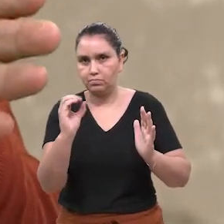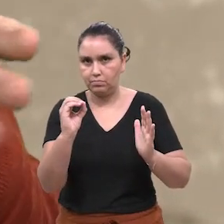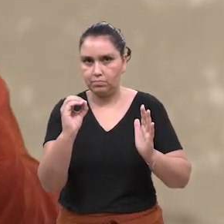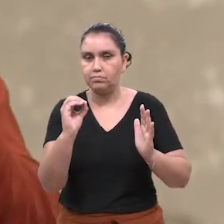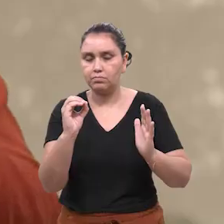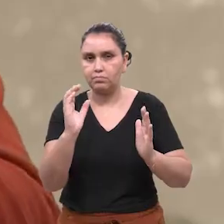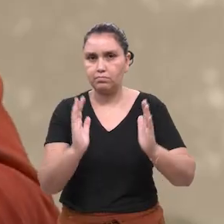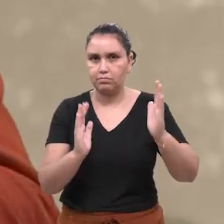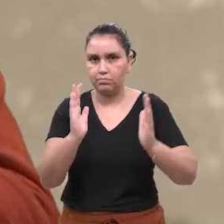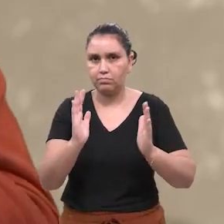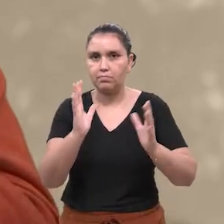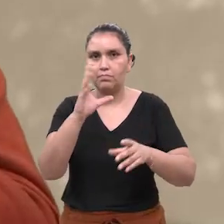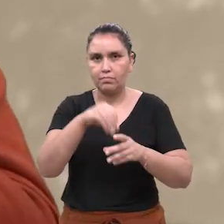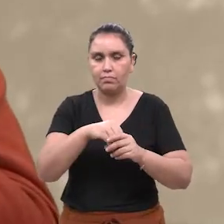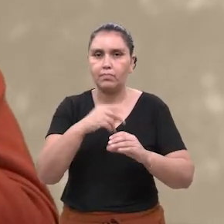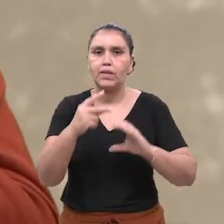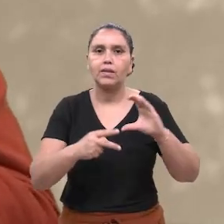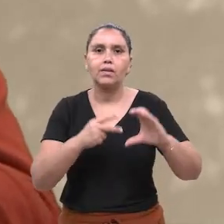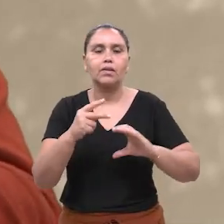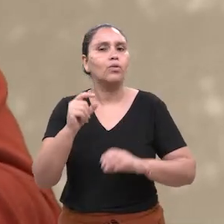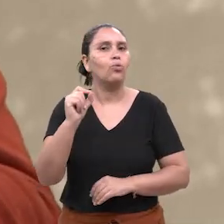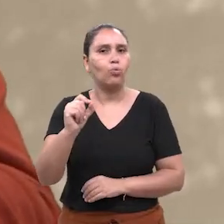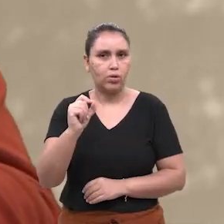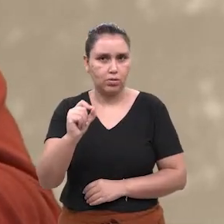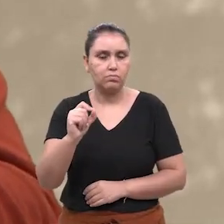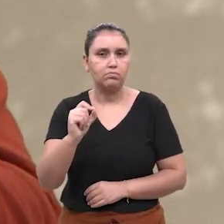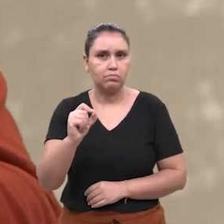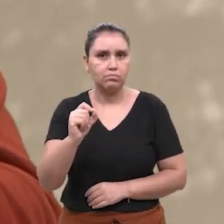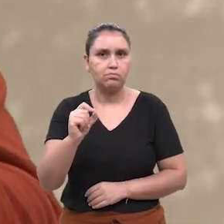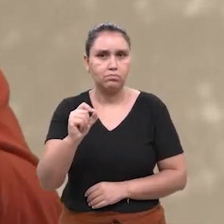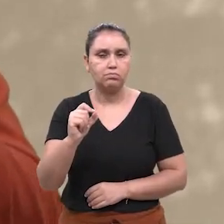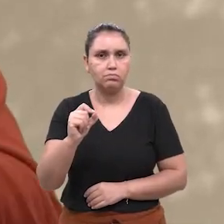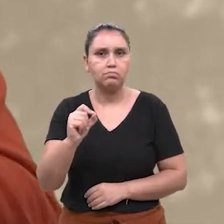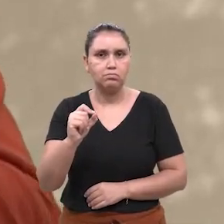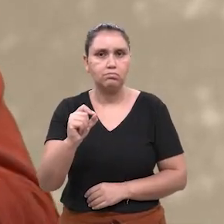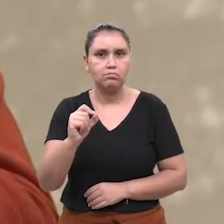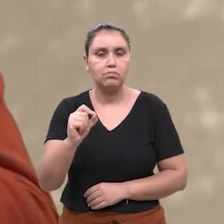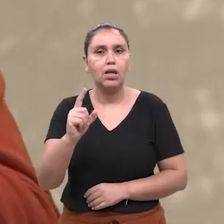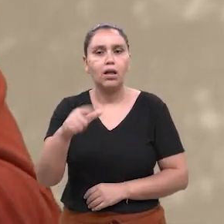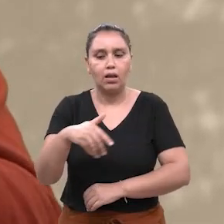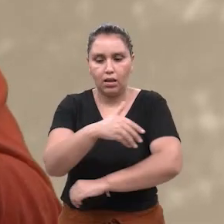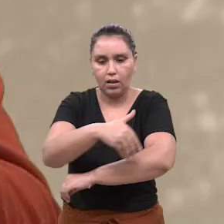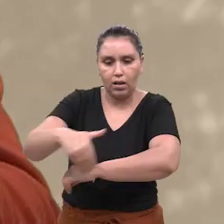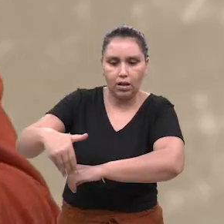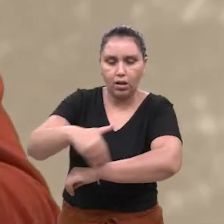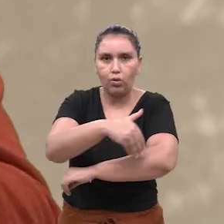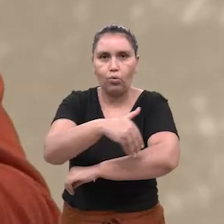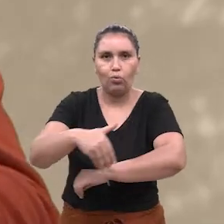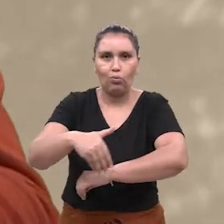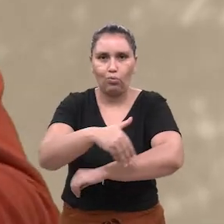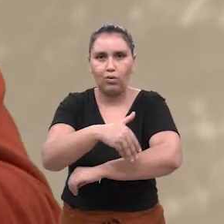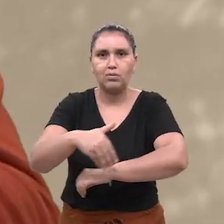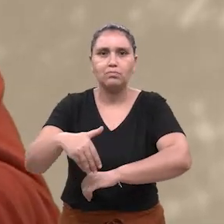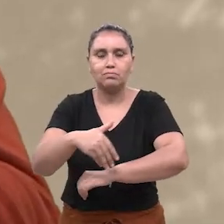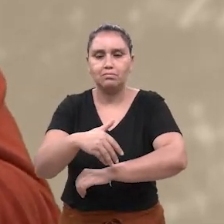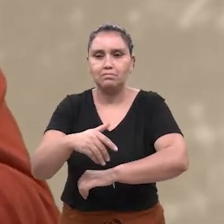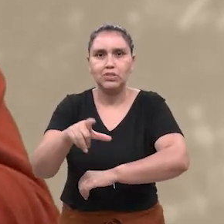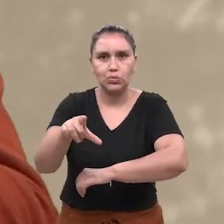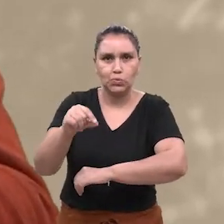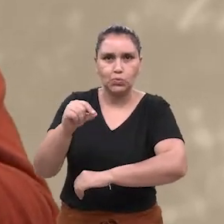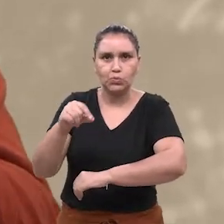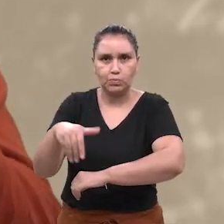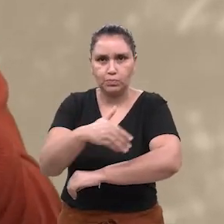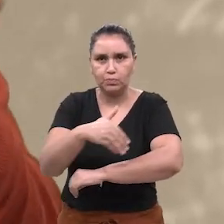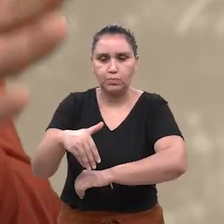2017-2020 se fez dentro do Legislativo era a Câmara de Vereadores adotar uma rua para melhoria.